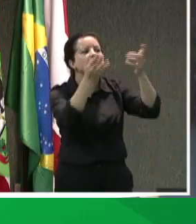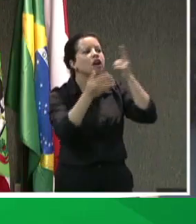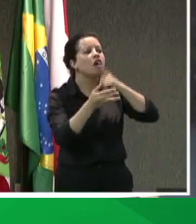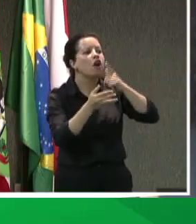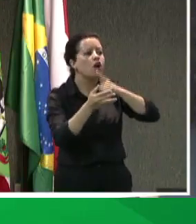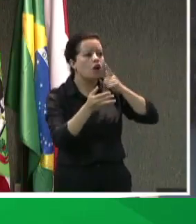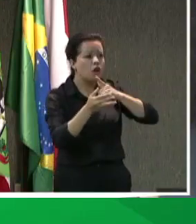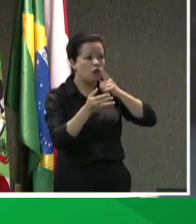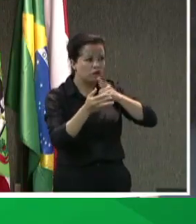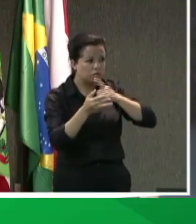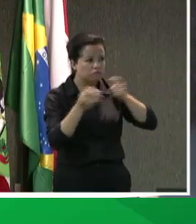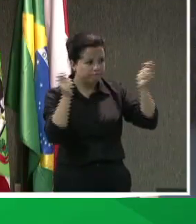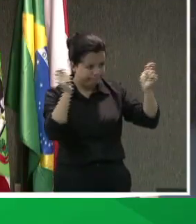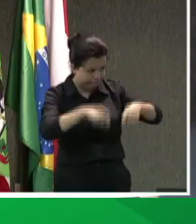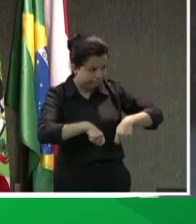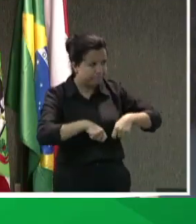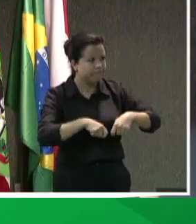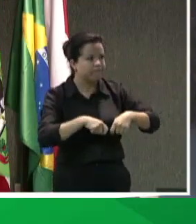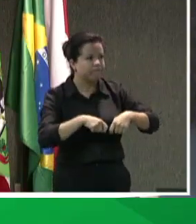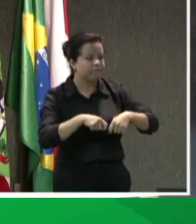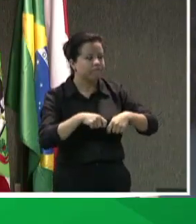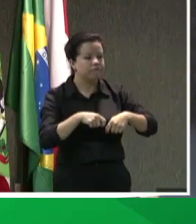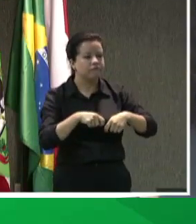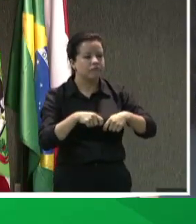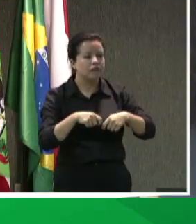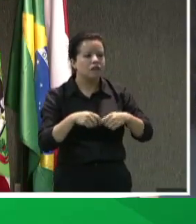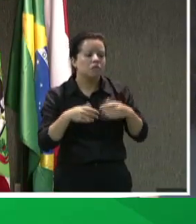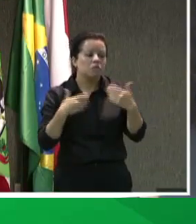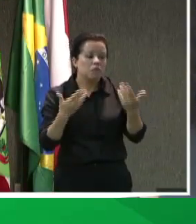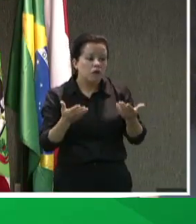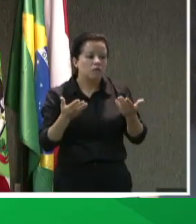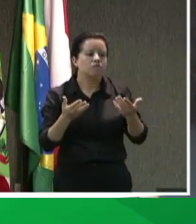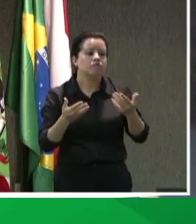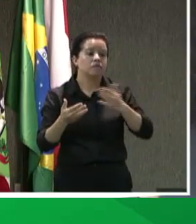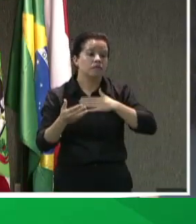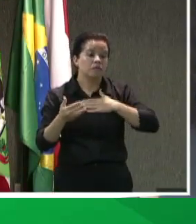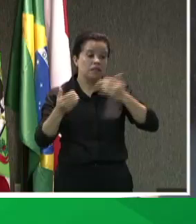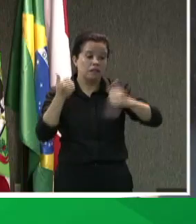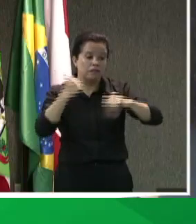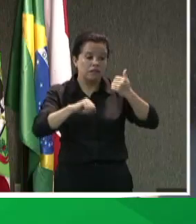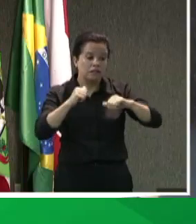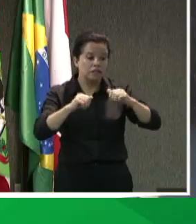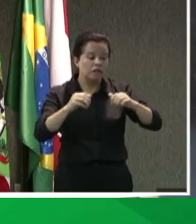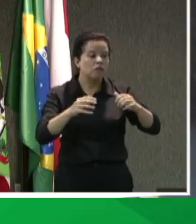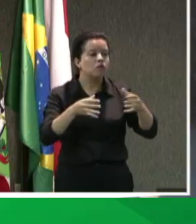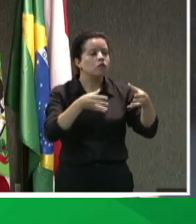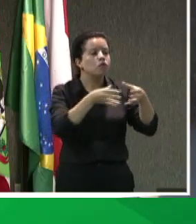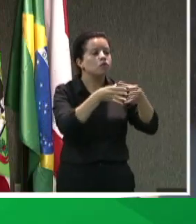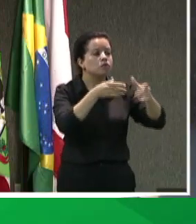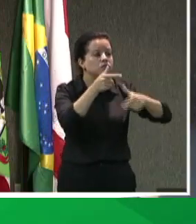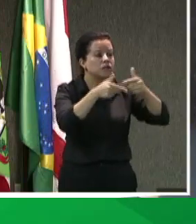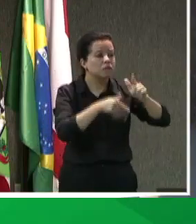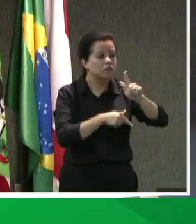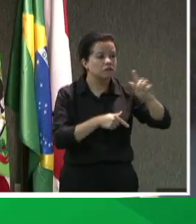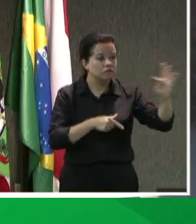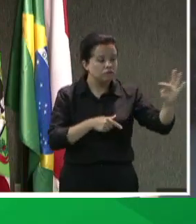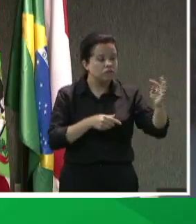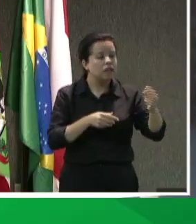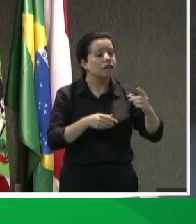O que é que eu quero dizer com isso? Na minha avaliação, o grupo de trabalho deve ser composto pela associação,